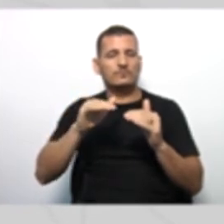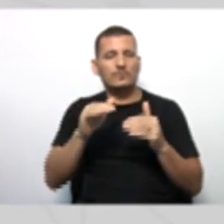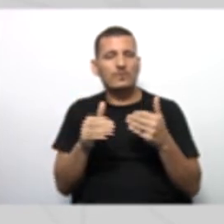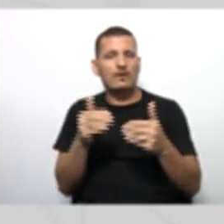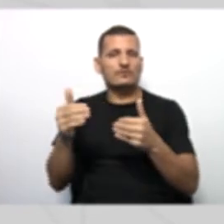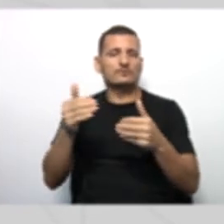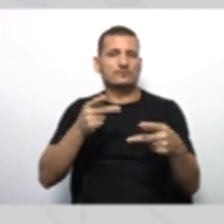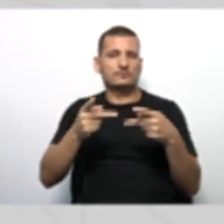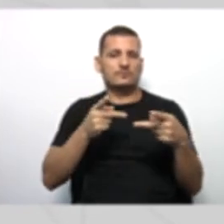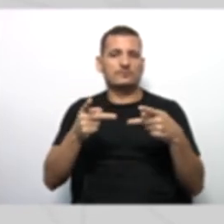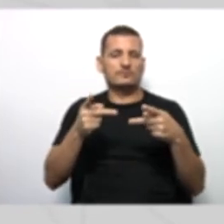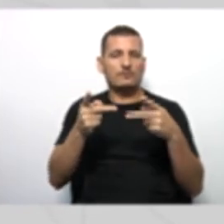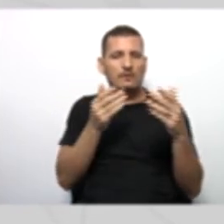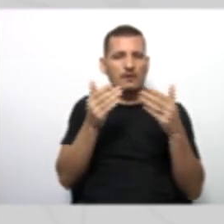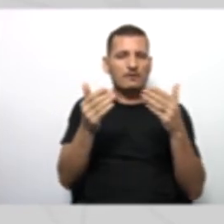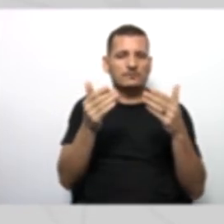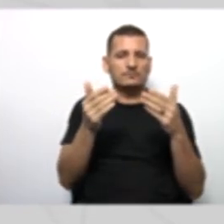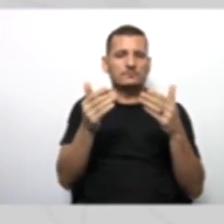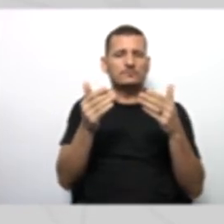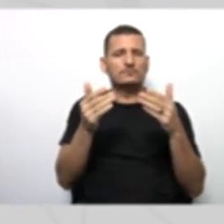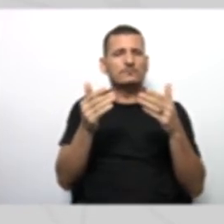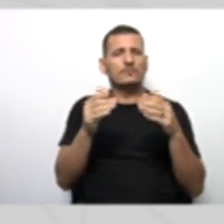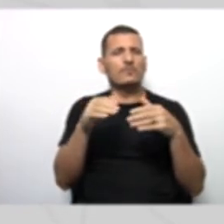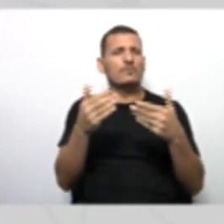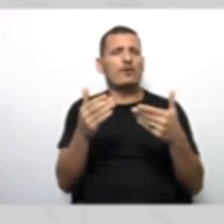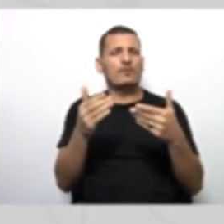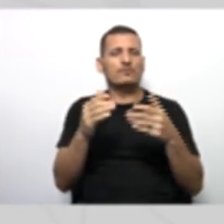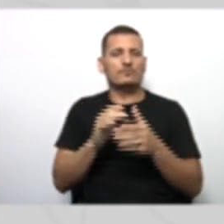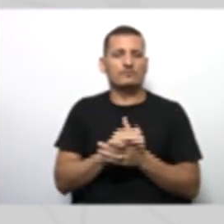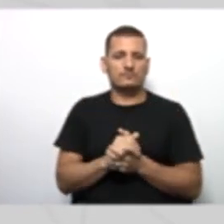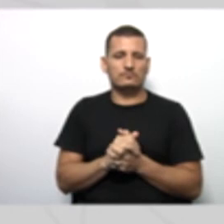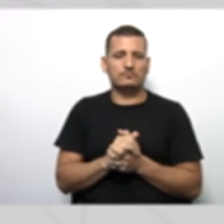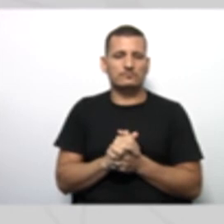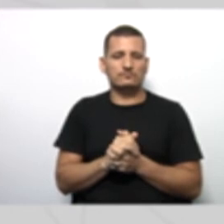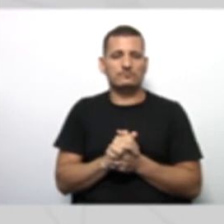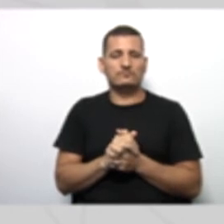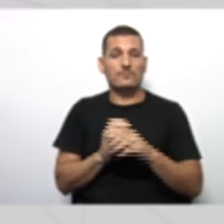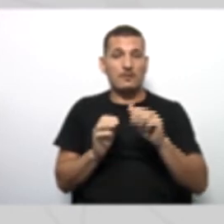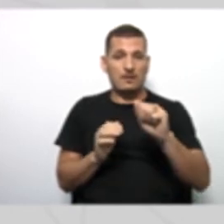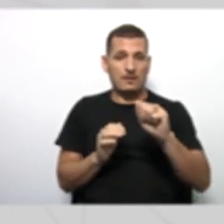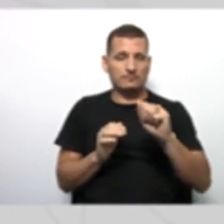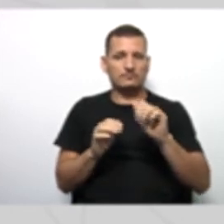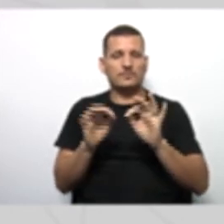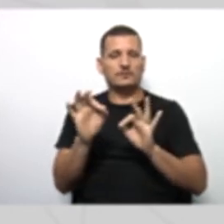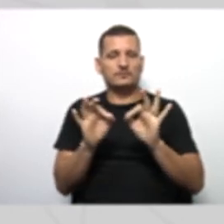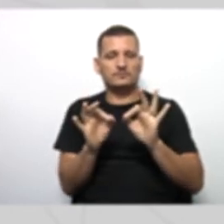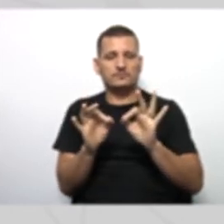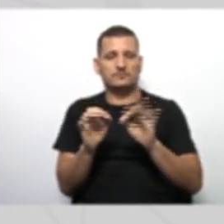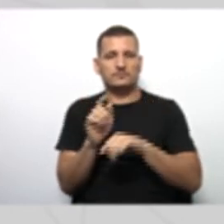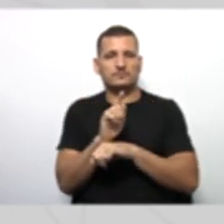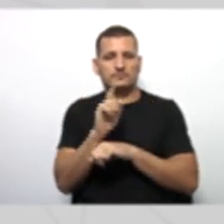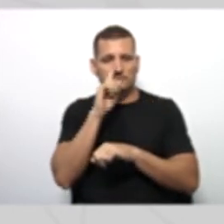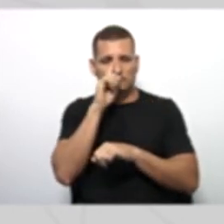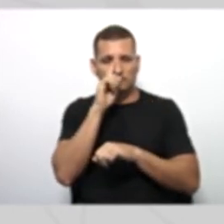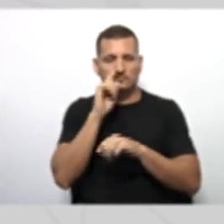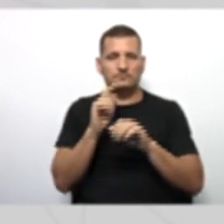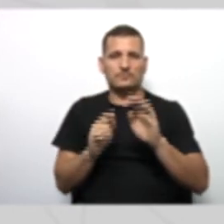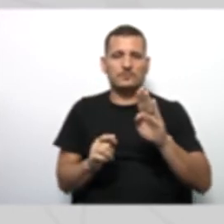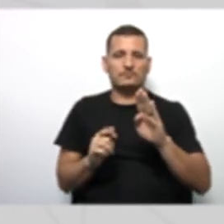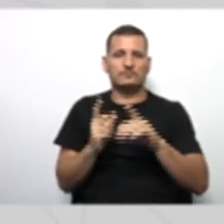dele nessas questões, mais facilidade ele vai ter de executar o nosso projeto e a gente vai conseguir chegar lá no nosso produto